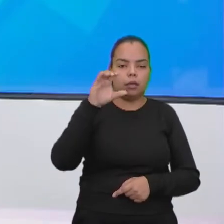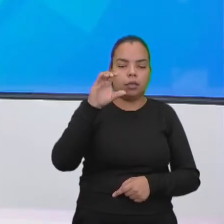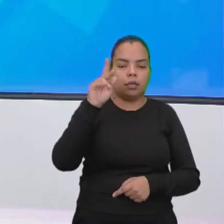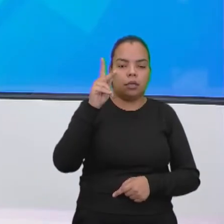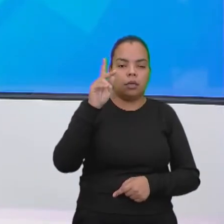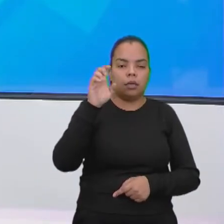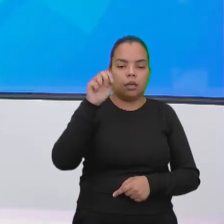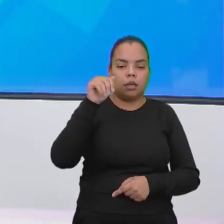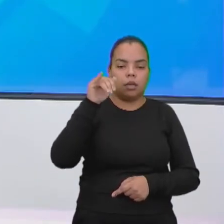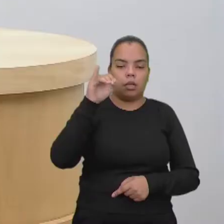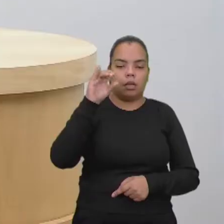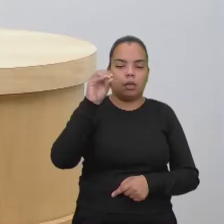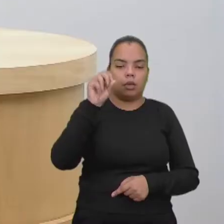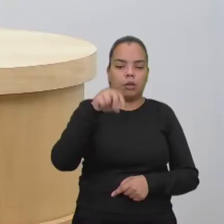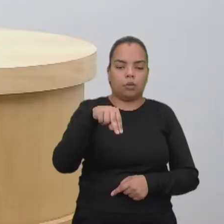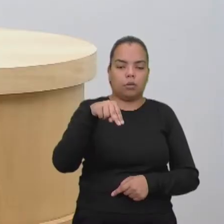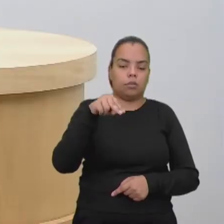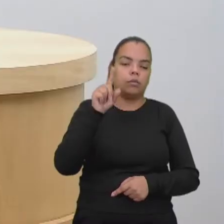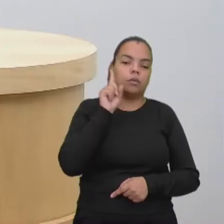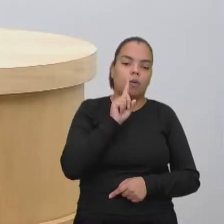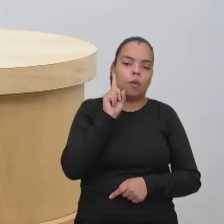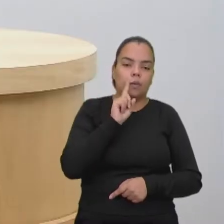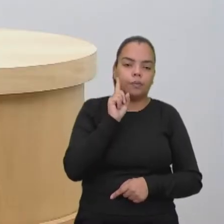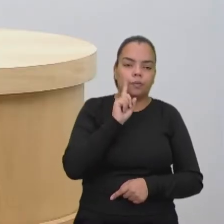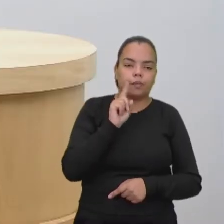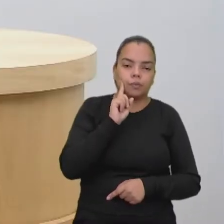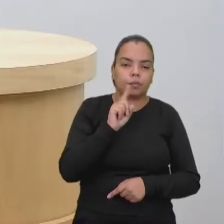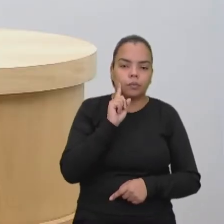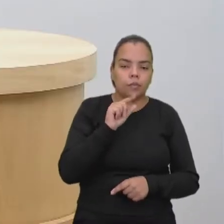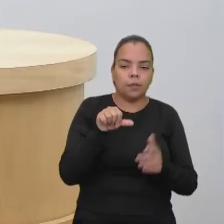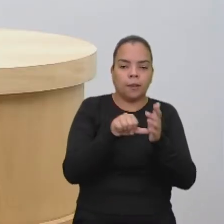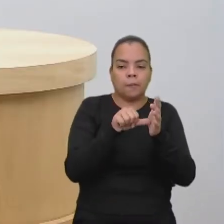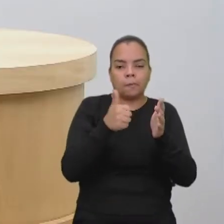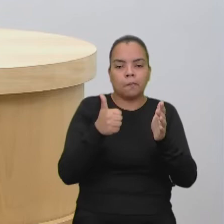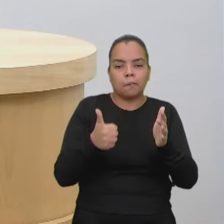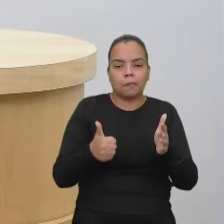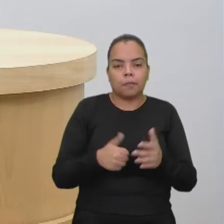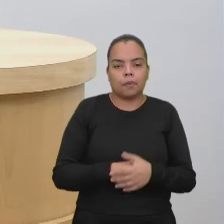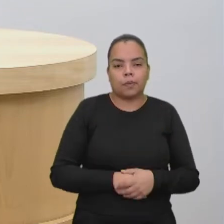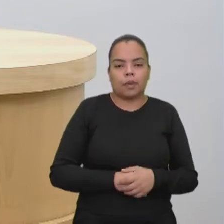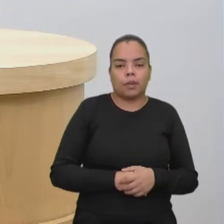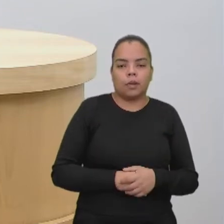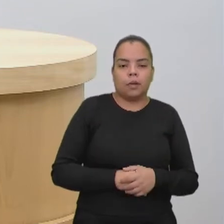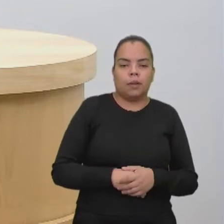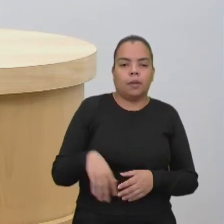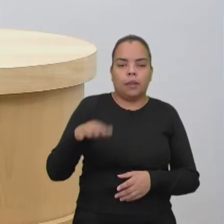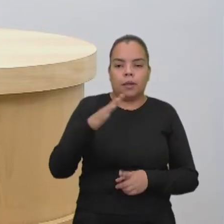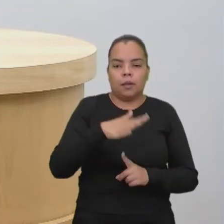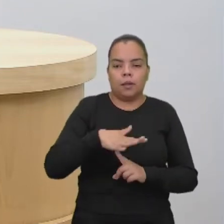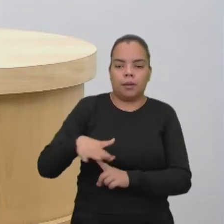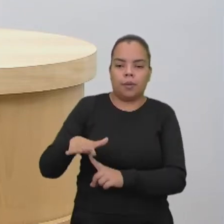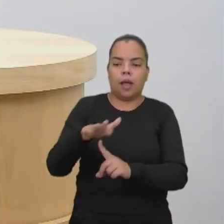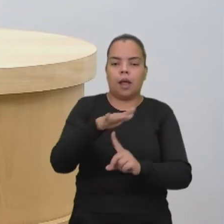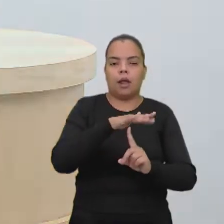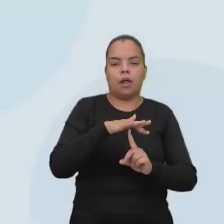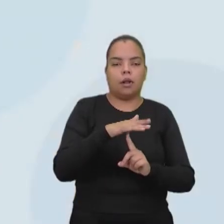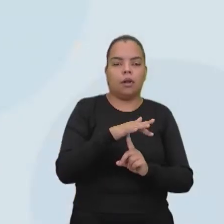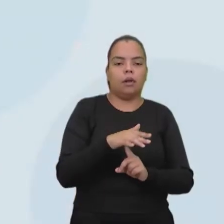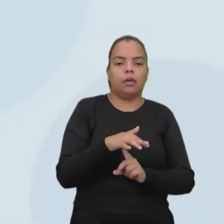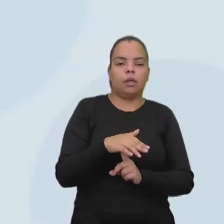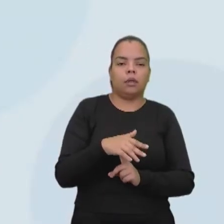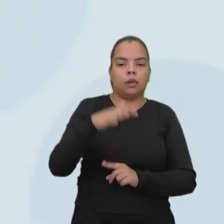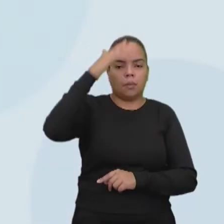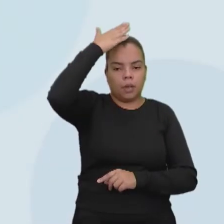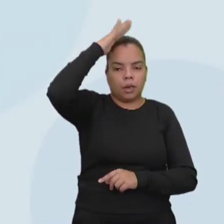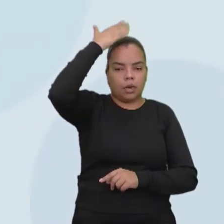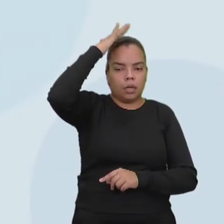aí para dar para vocês, como eu falei, e a gente vai colocar aqui, ó, o primeiro deles é no Parque Estadual de Vila Velha, no Paraná, como nós citamos.